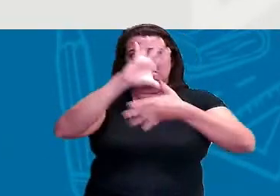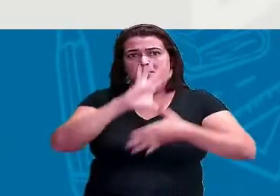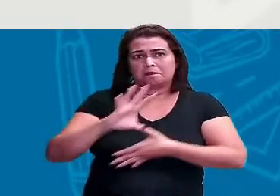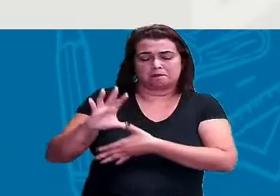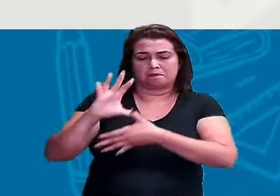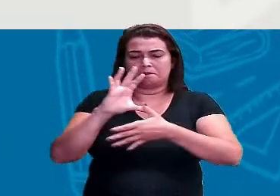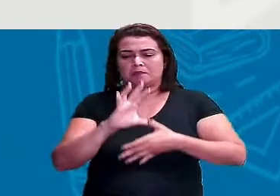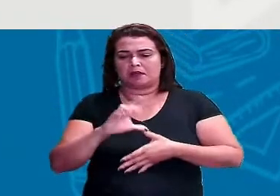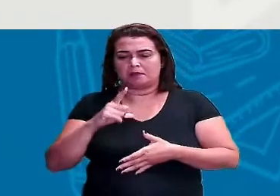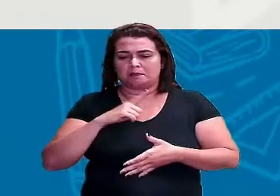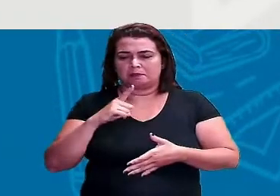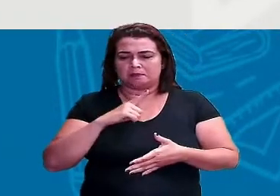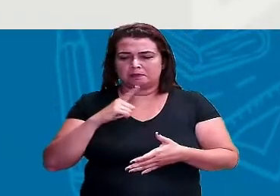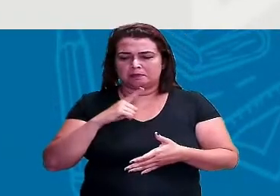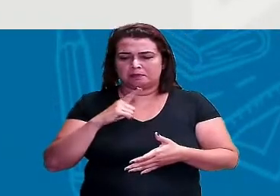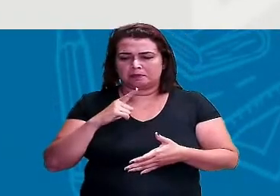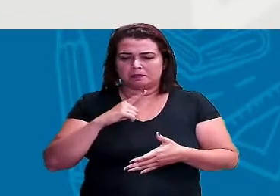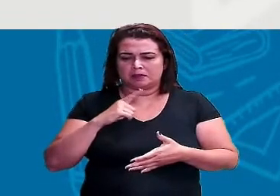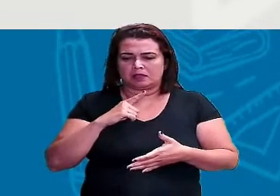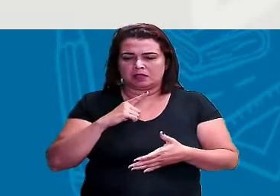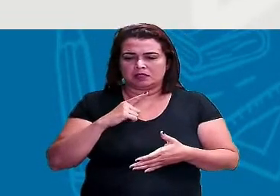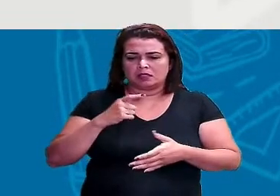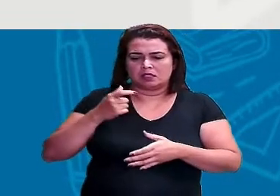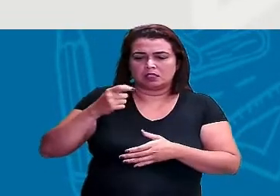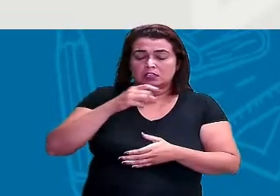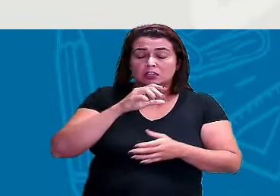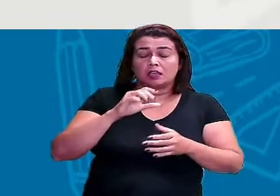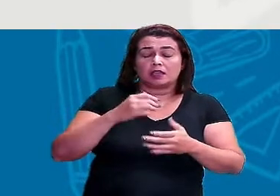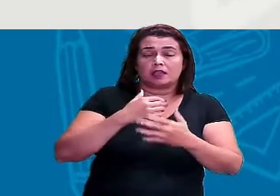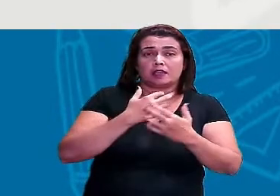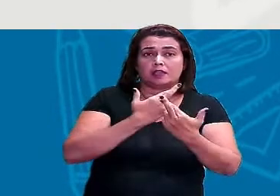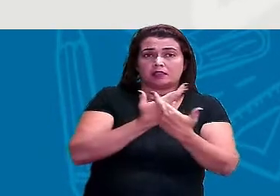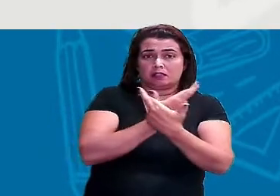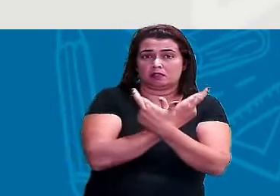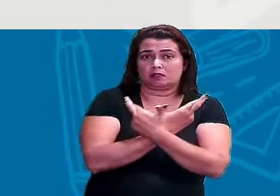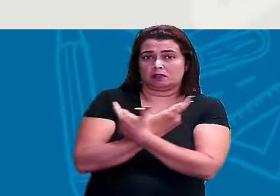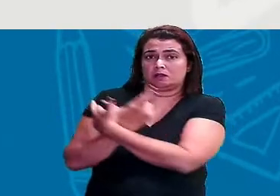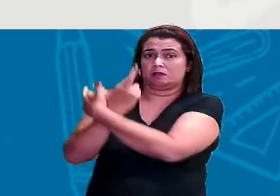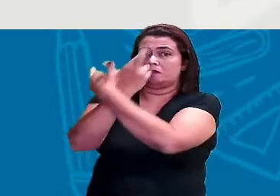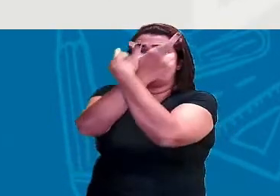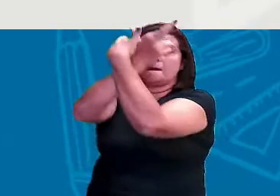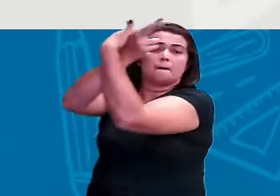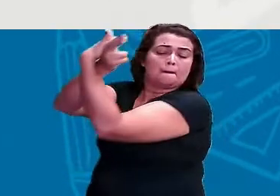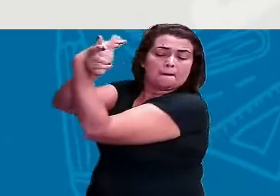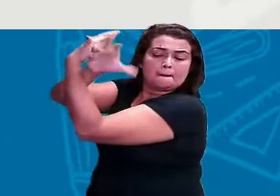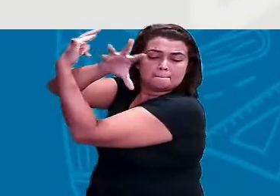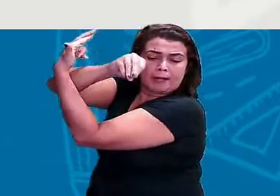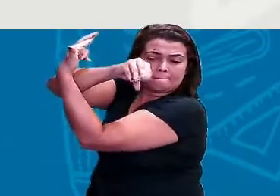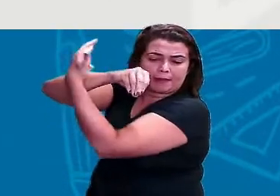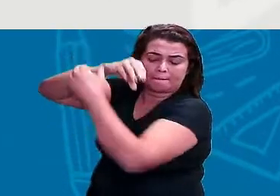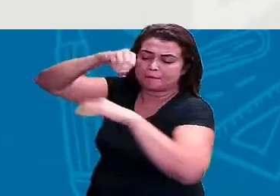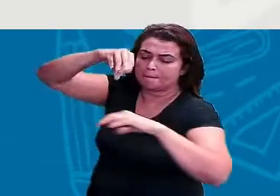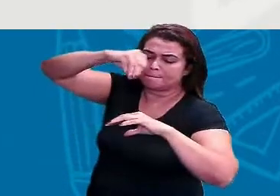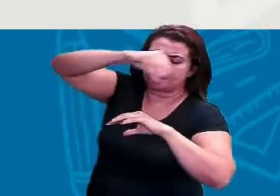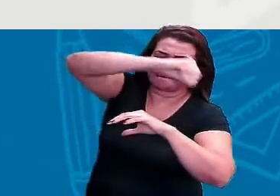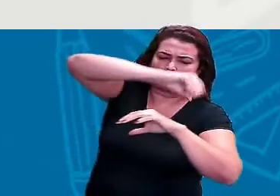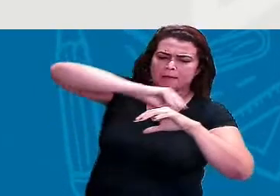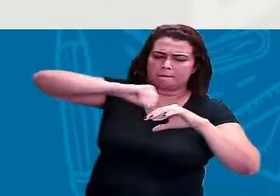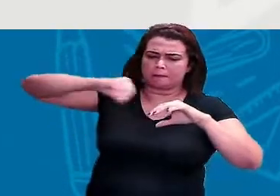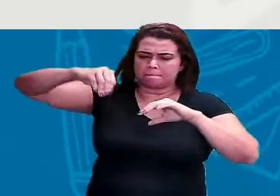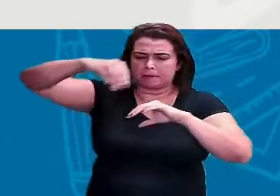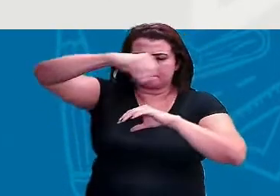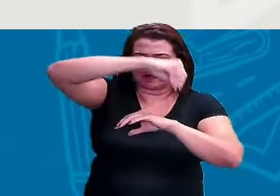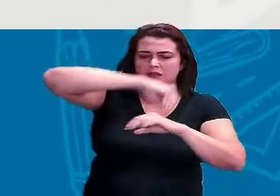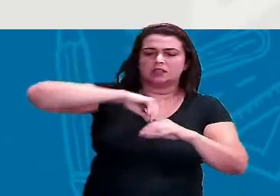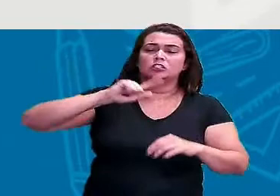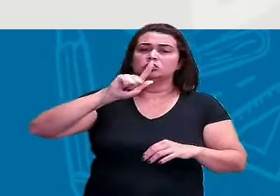remoto, a aerofotogrametria, que é a fotografia aérea, o GPS, né, que é um sistema de posicionamento global que todo mundo conhece, né,